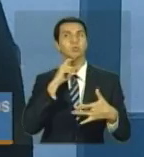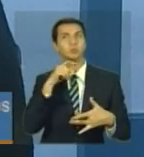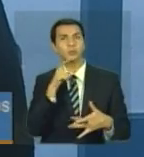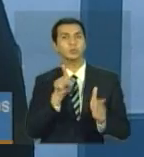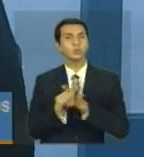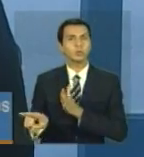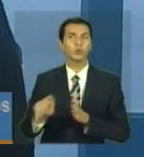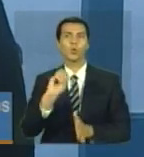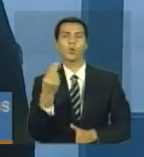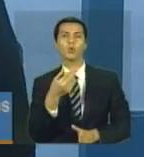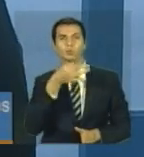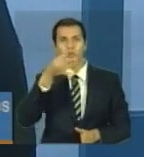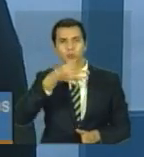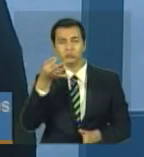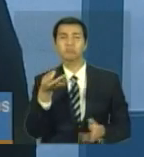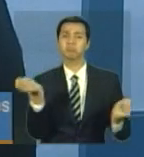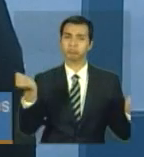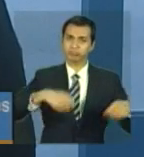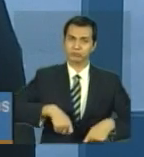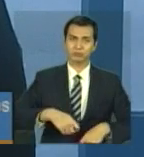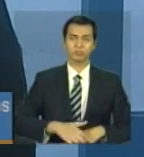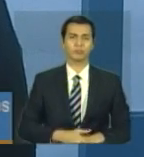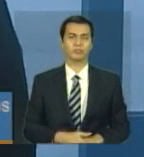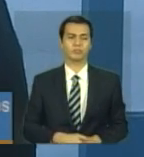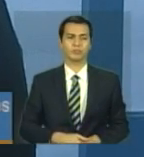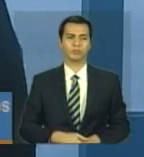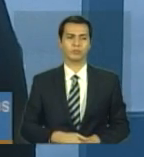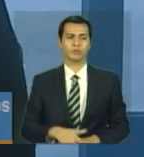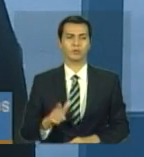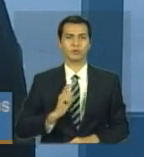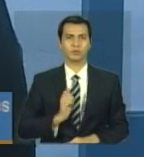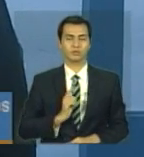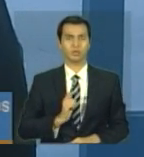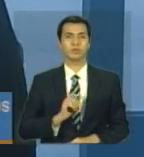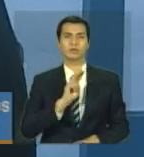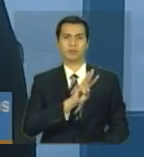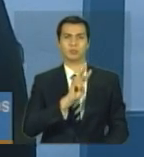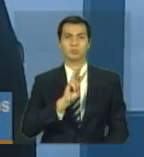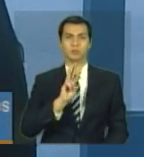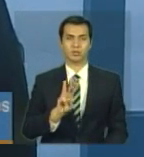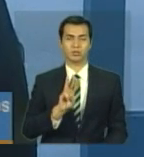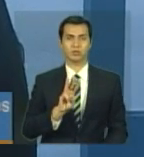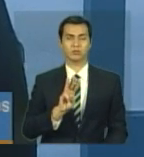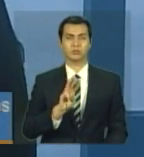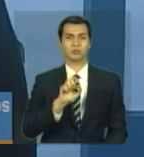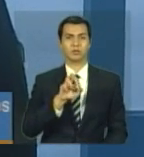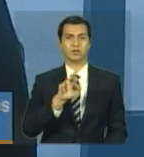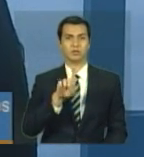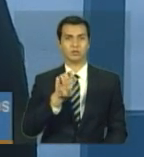queiram fazer algum comentário. Mandou tanto o endereço do portal